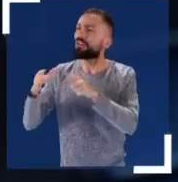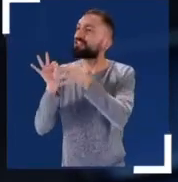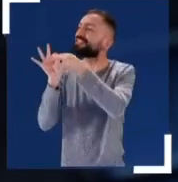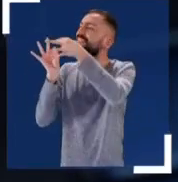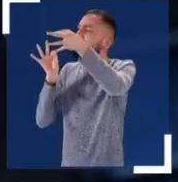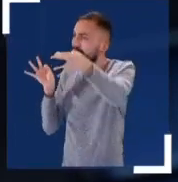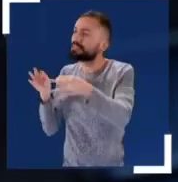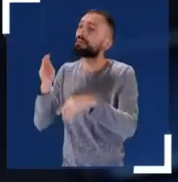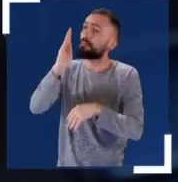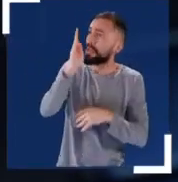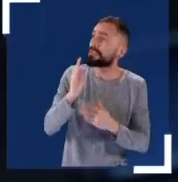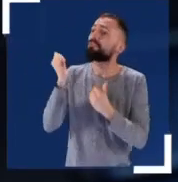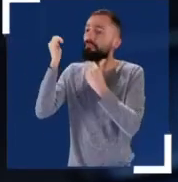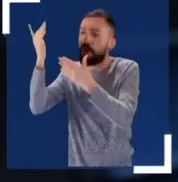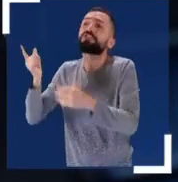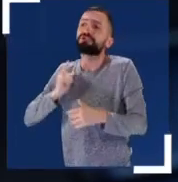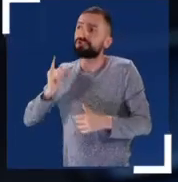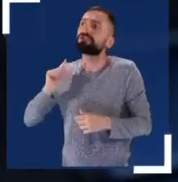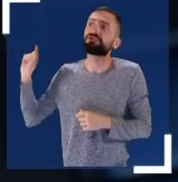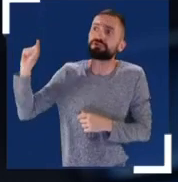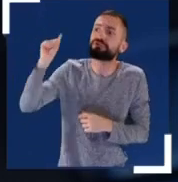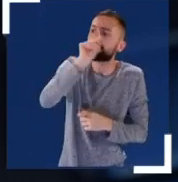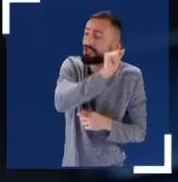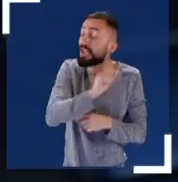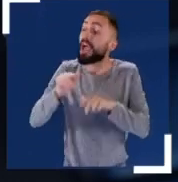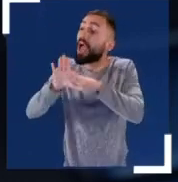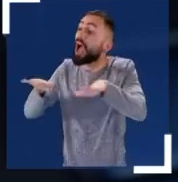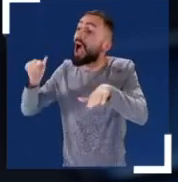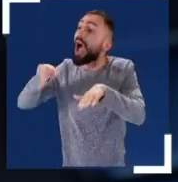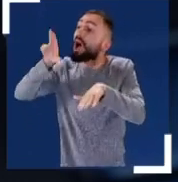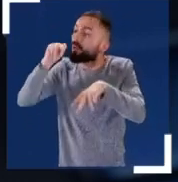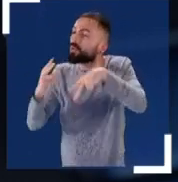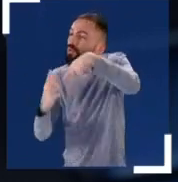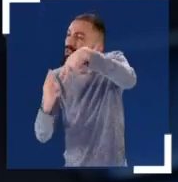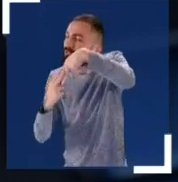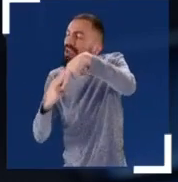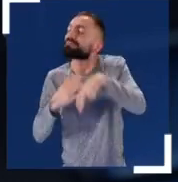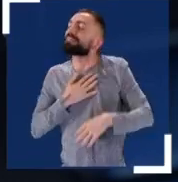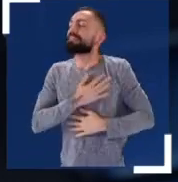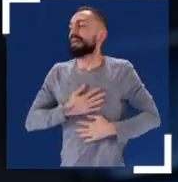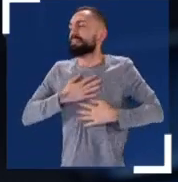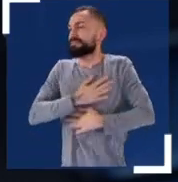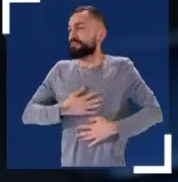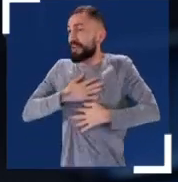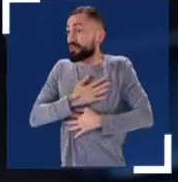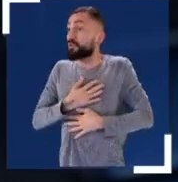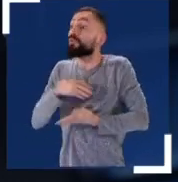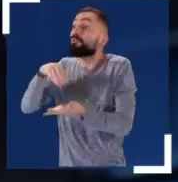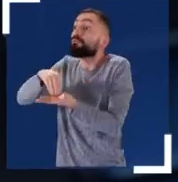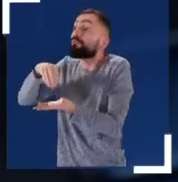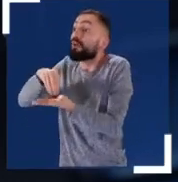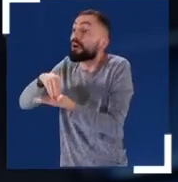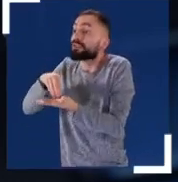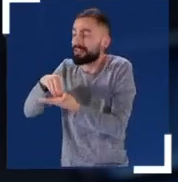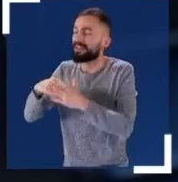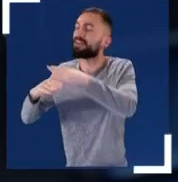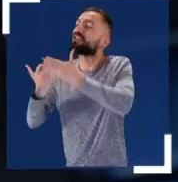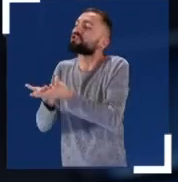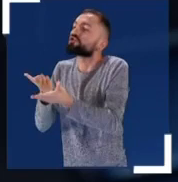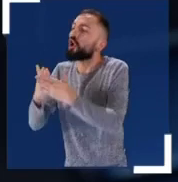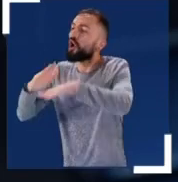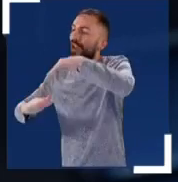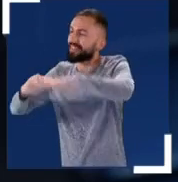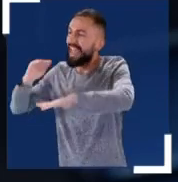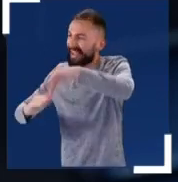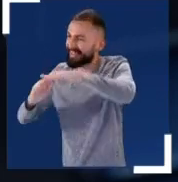que frequentam a Univesp estão felizes e satisfeitos. E o que nós vamos fazer é ampliar as escolas técnicas, através da FATEC e